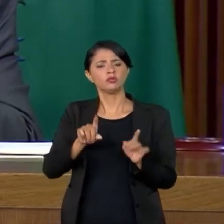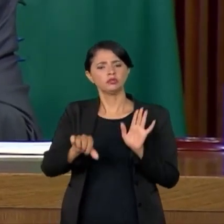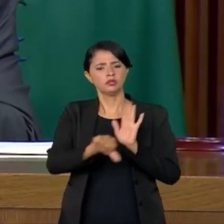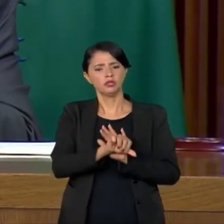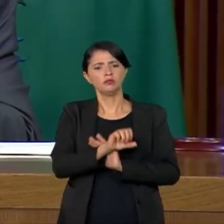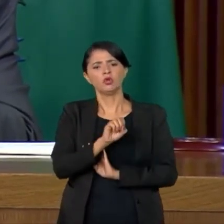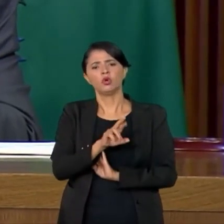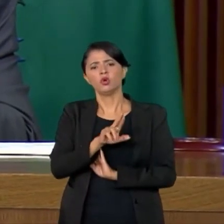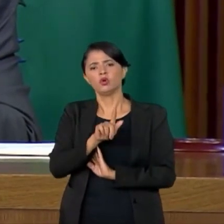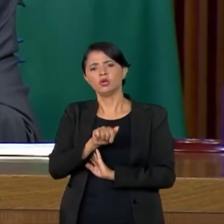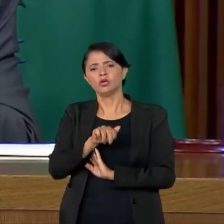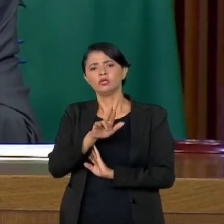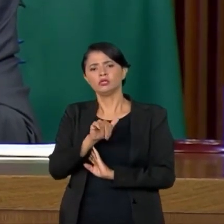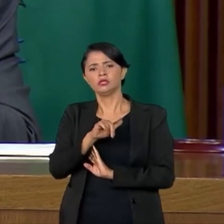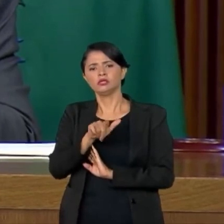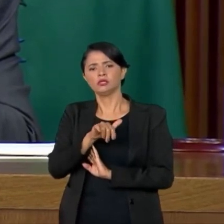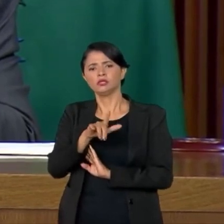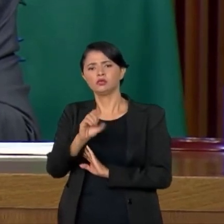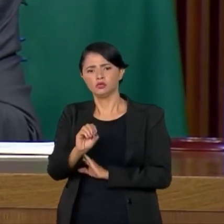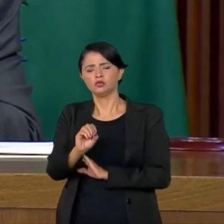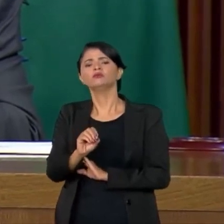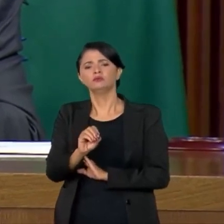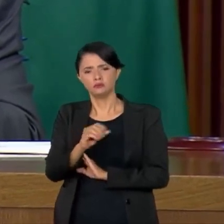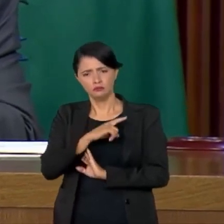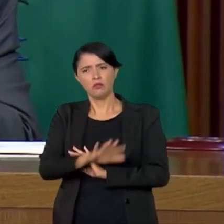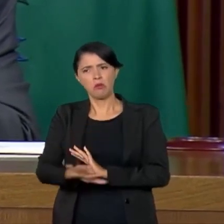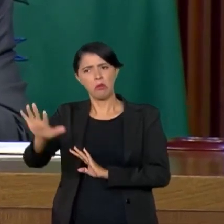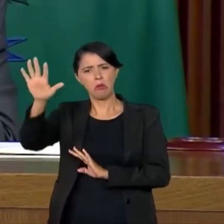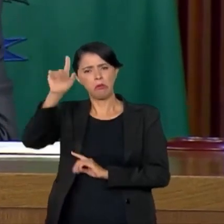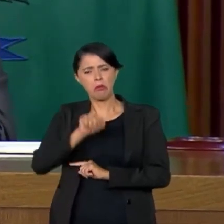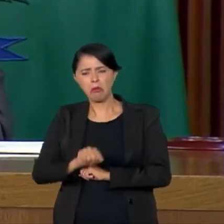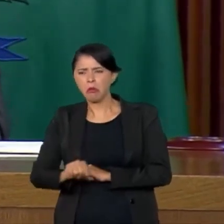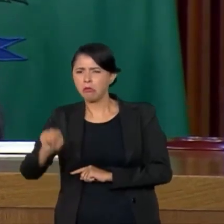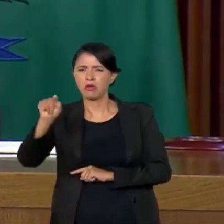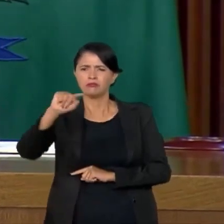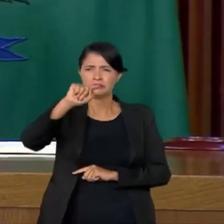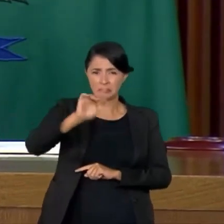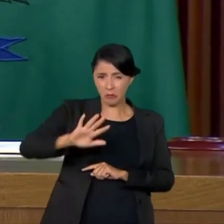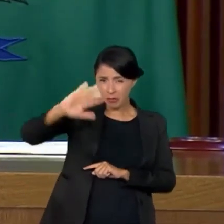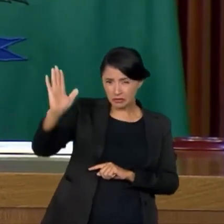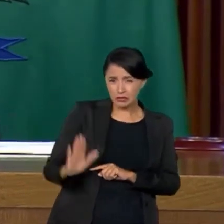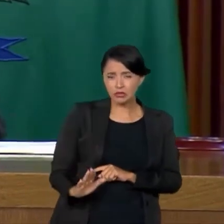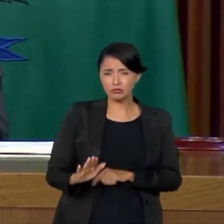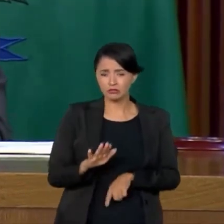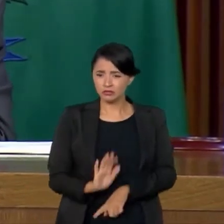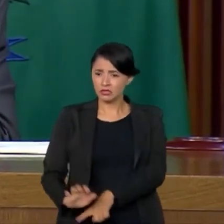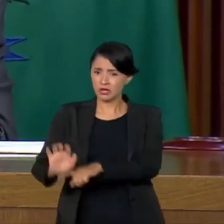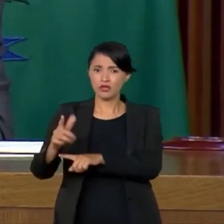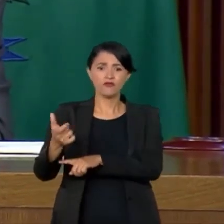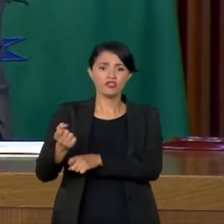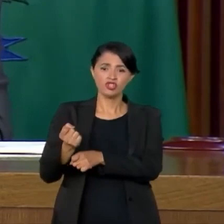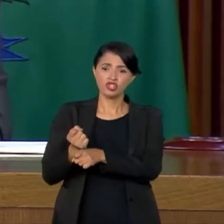crime organizado, que está hoje espalhado em todo o território nacional, que está espalhado em estados que há 20